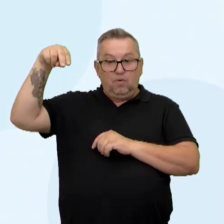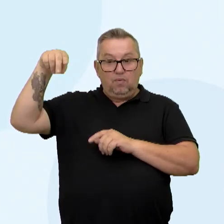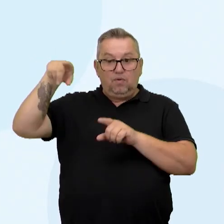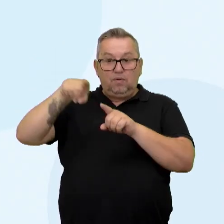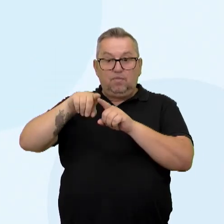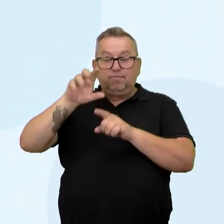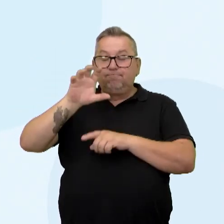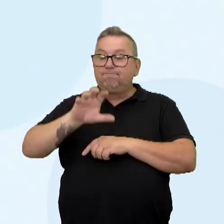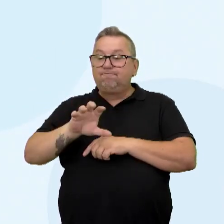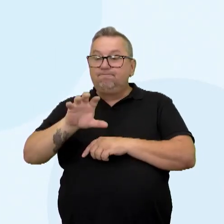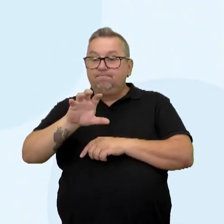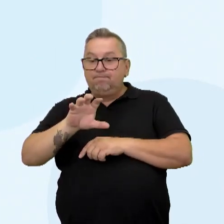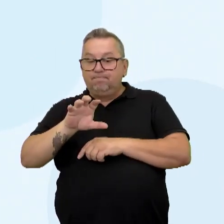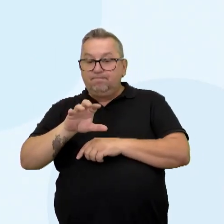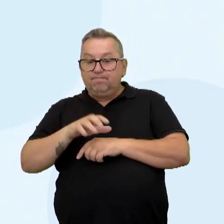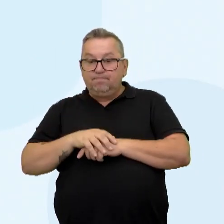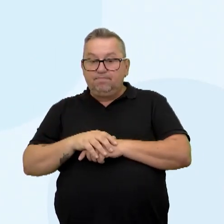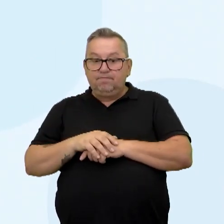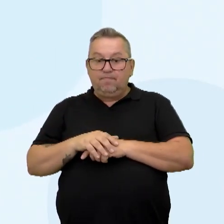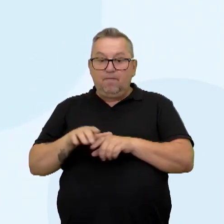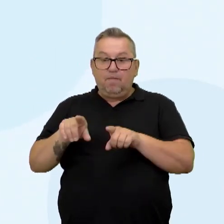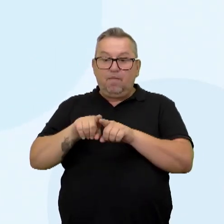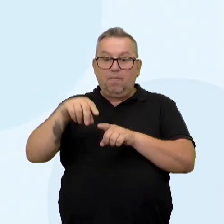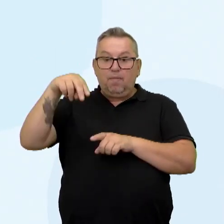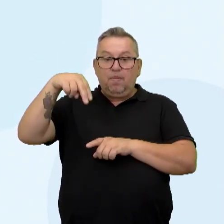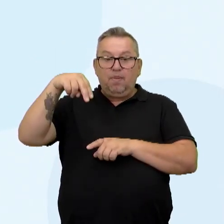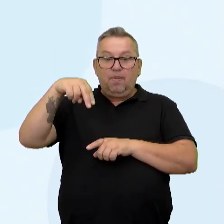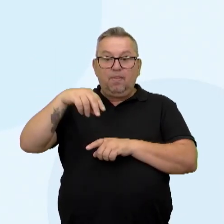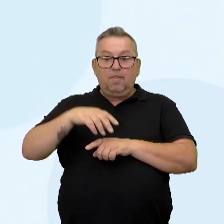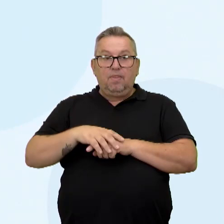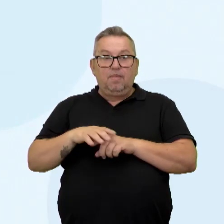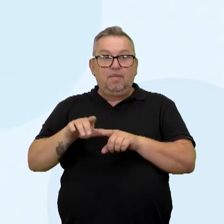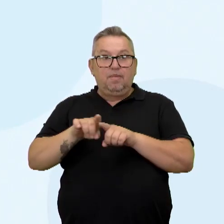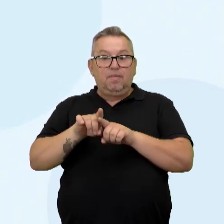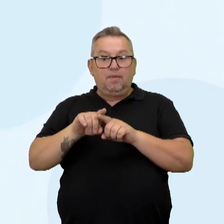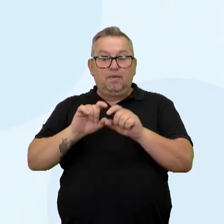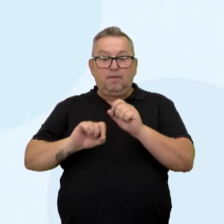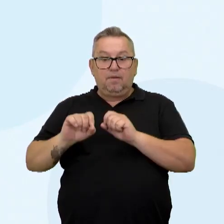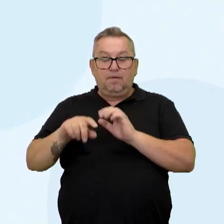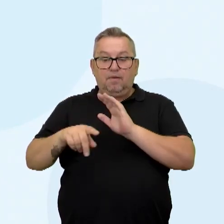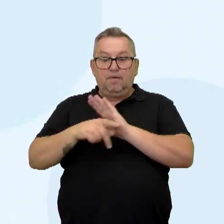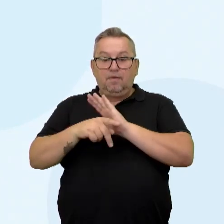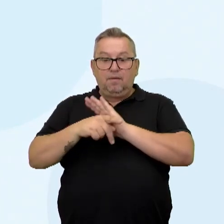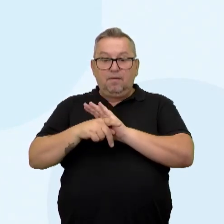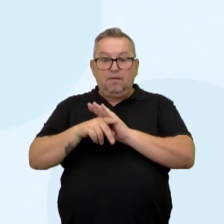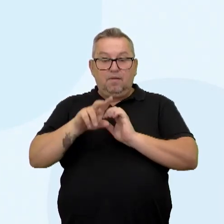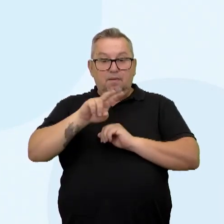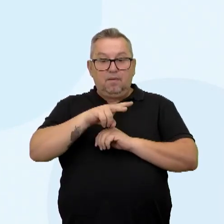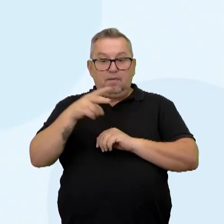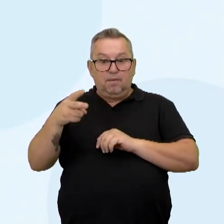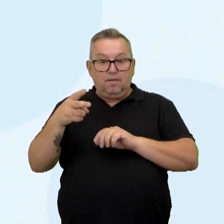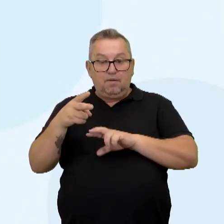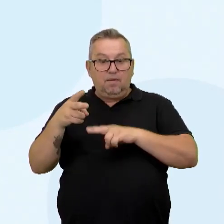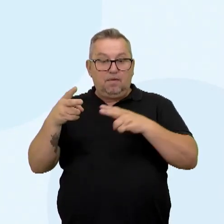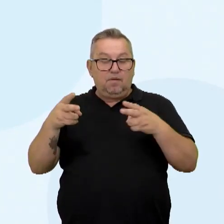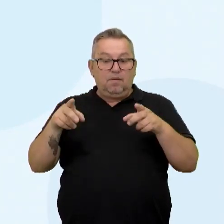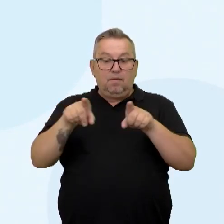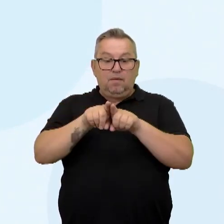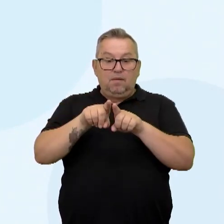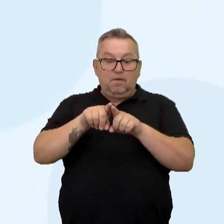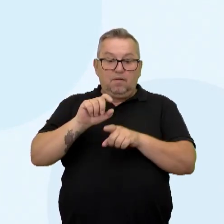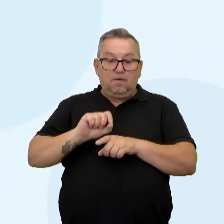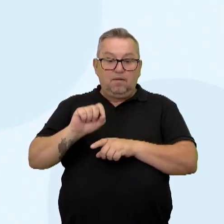região centro-oeste, na região nordeste, né, principalmente na faixa de transição aí no meio norte, né, entre